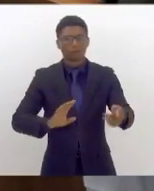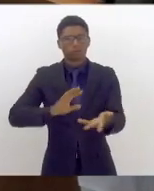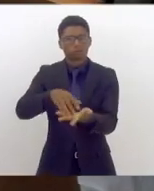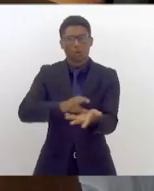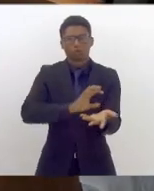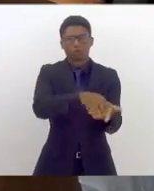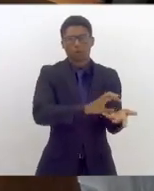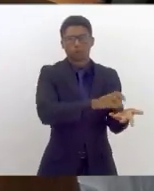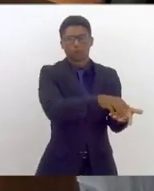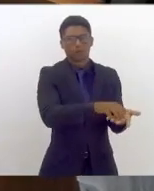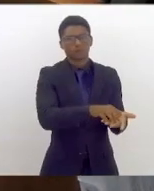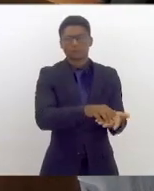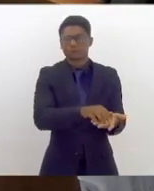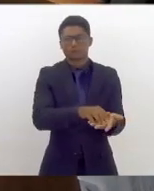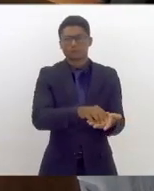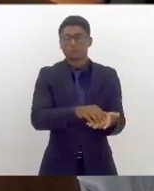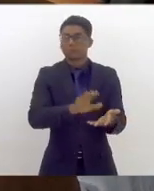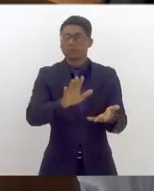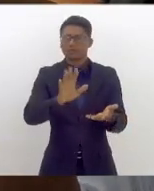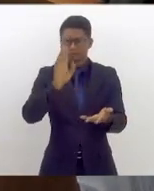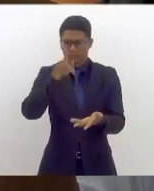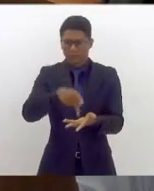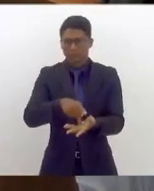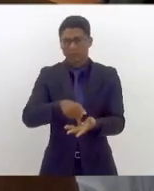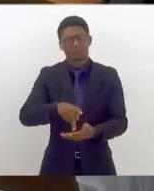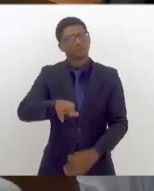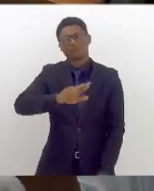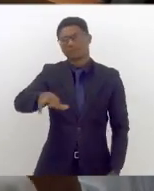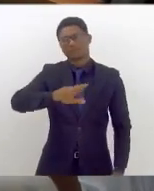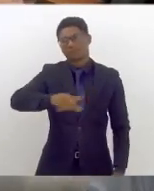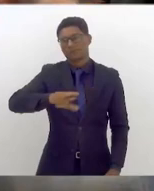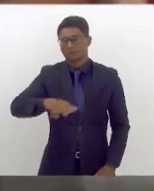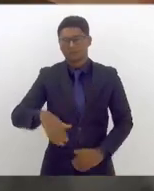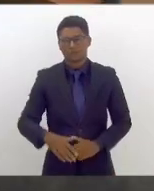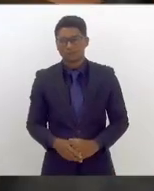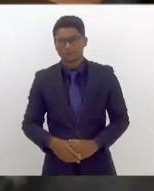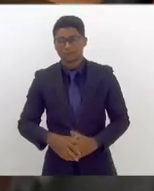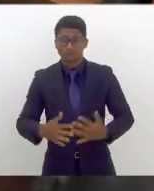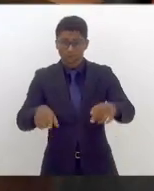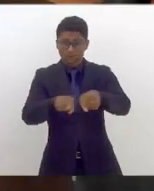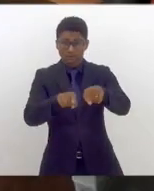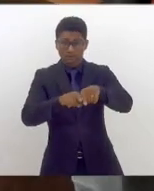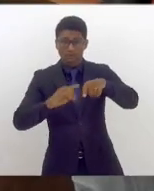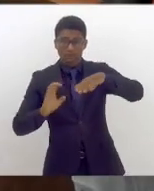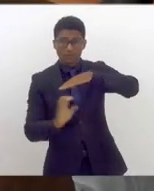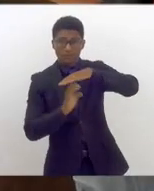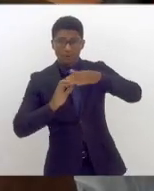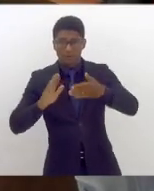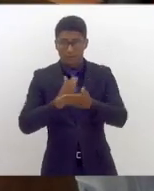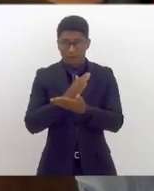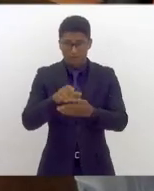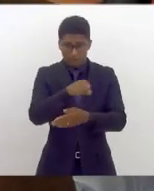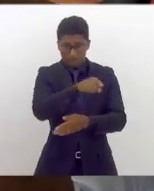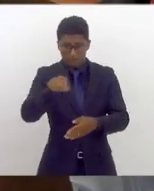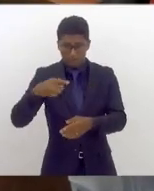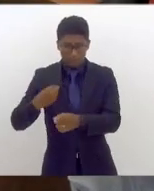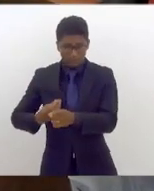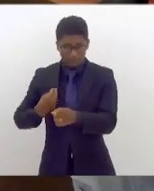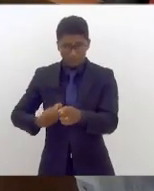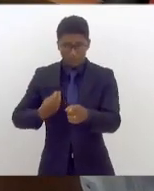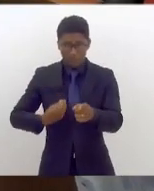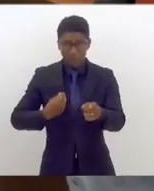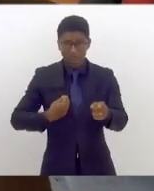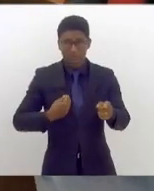esclarecido que isso não procede inclusive no inicialmente foi dito que algumas empresas lá estavam e que não